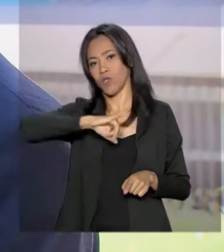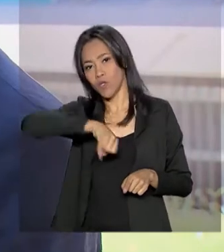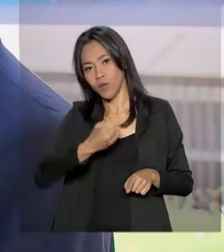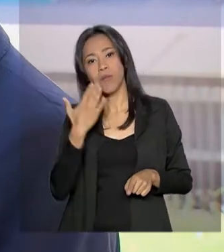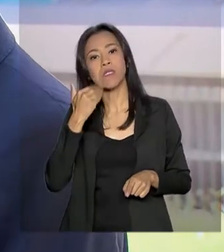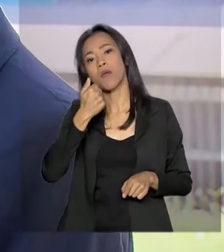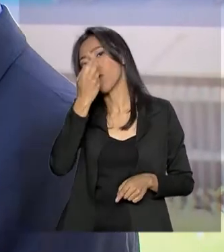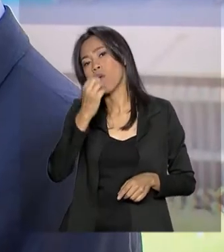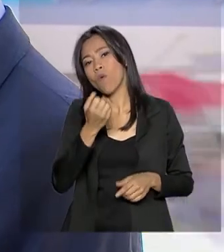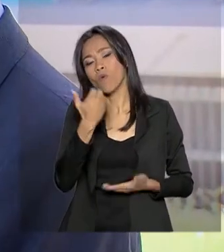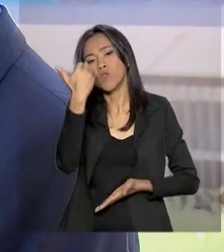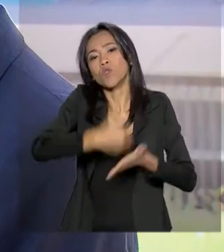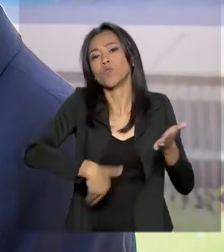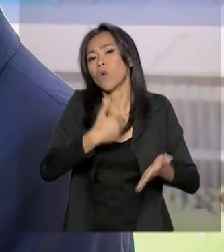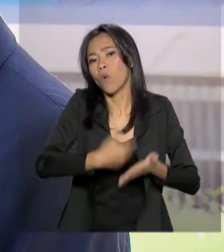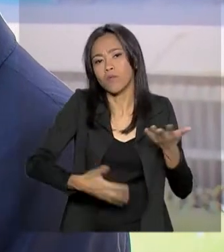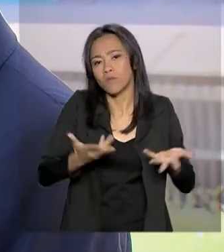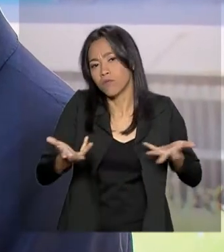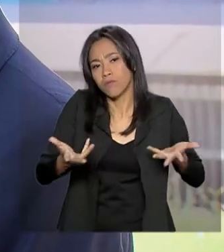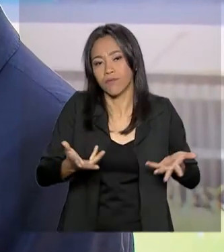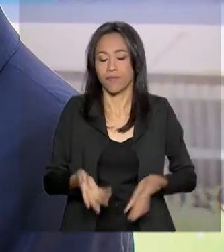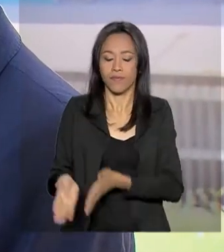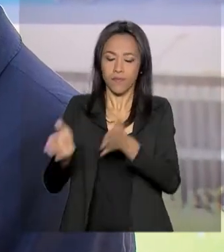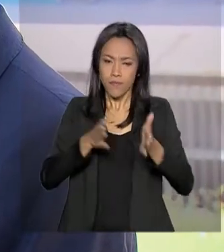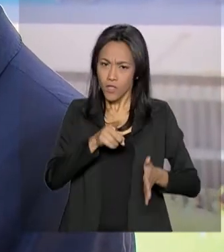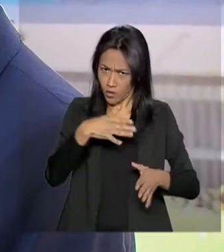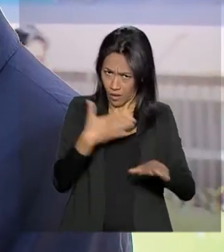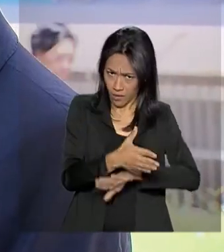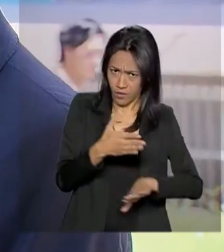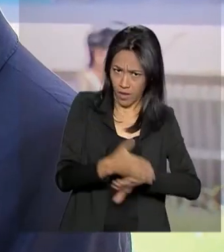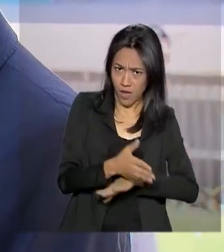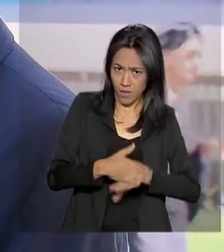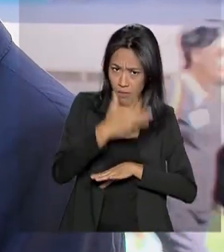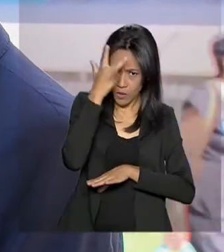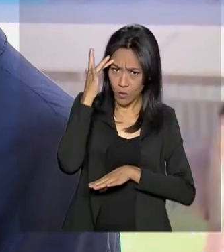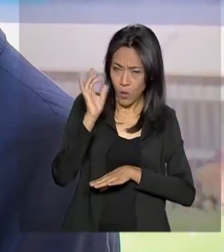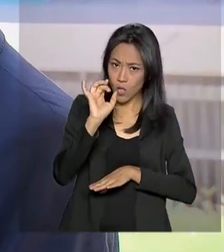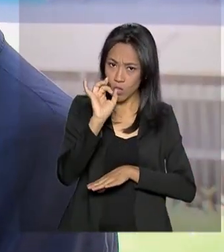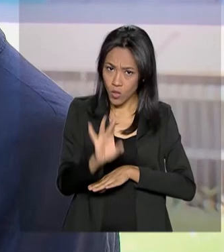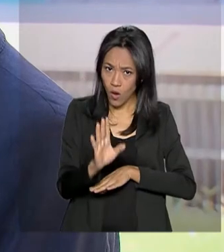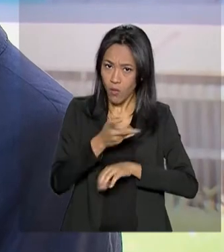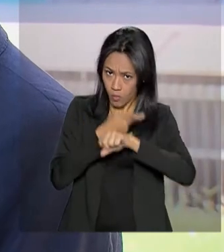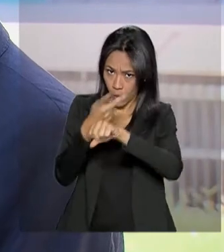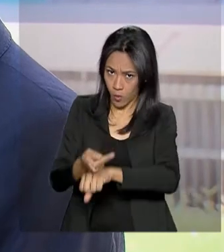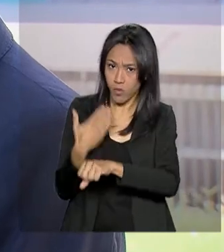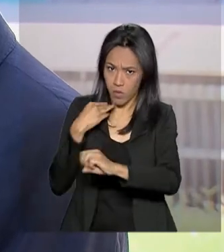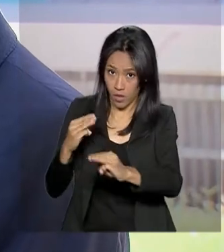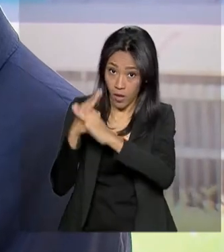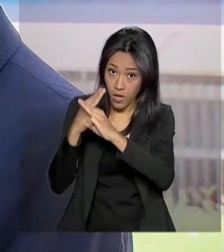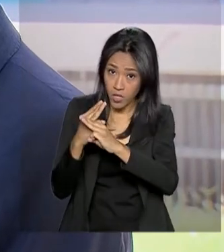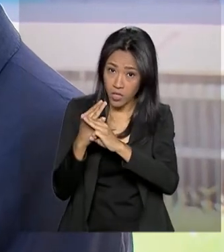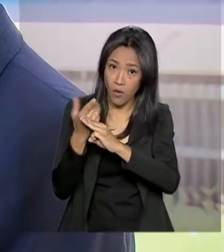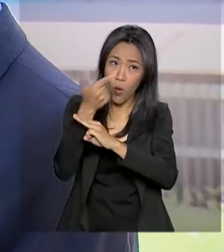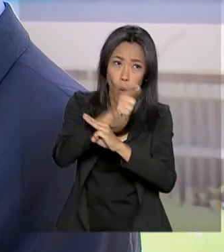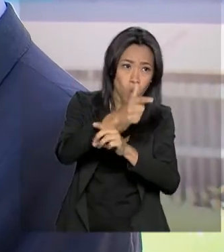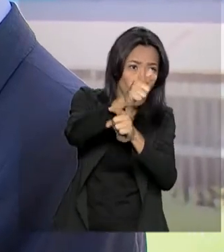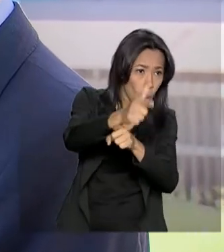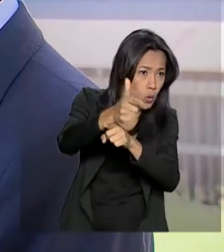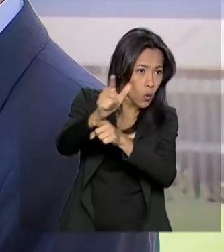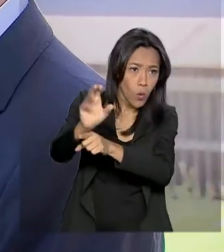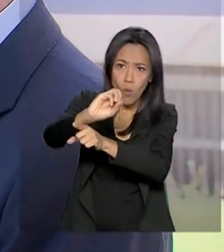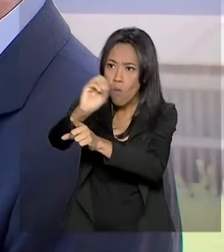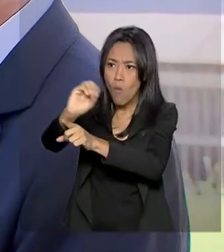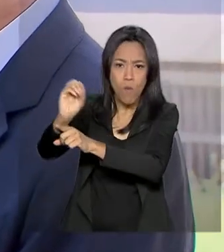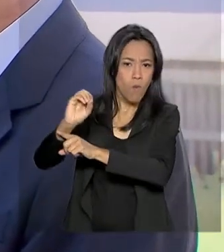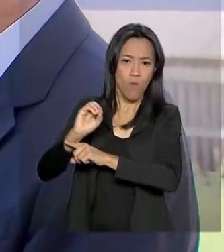tem direito e o cliente só tem acesso a esse mutirão de negociação nas agências da caixa nem um correspondente nenhuma